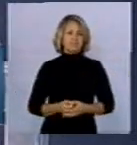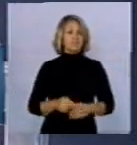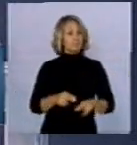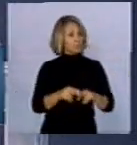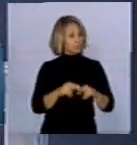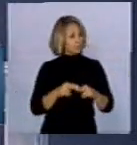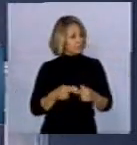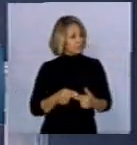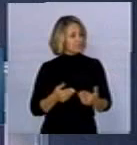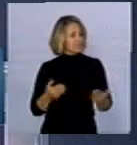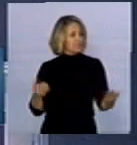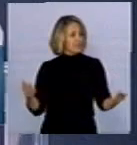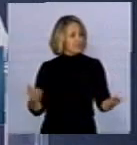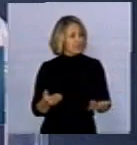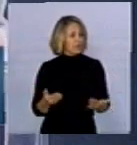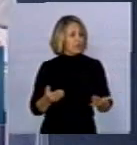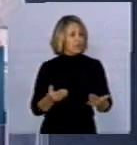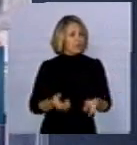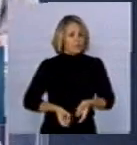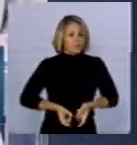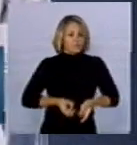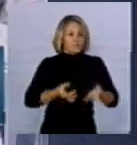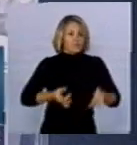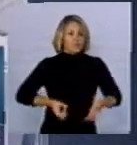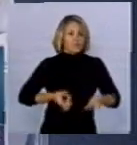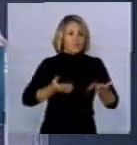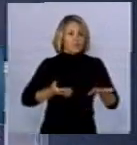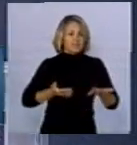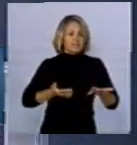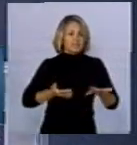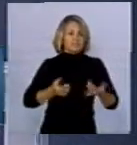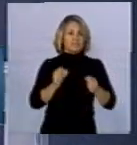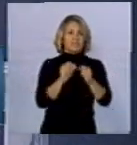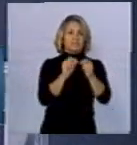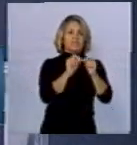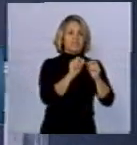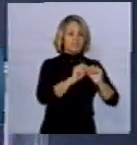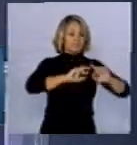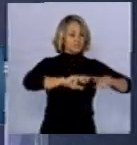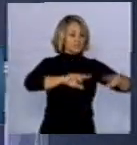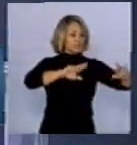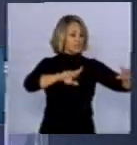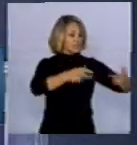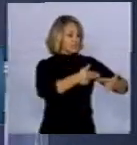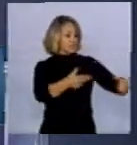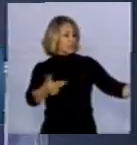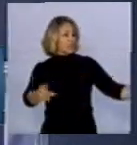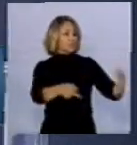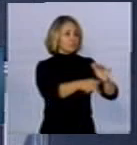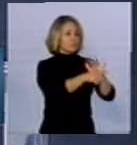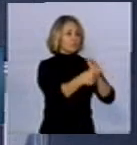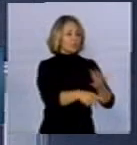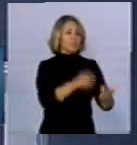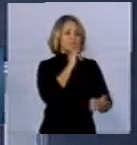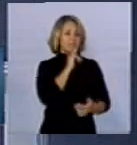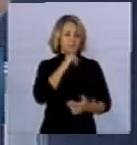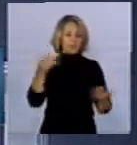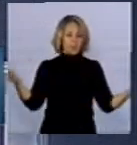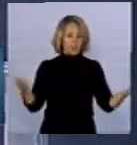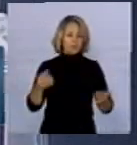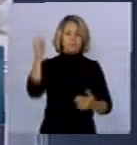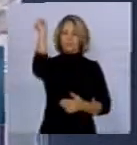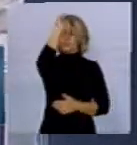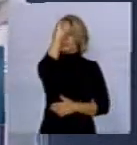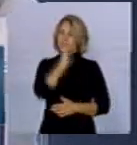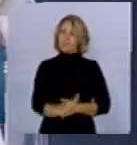por isso vence fazendo diferentes mecanismos hoje o Brasil tem talvez